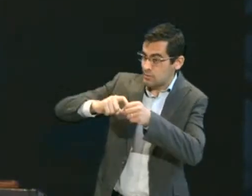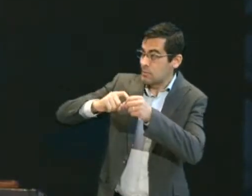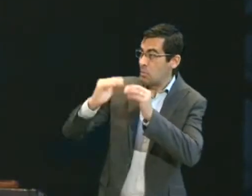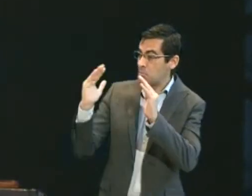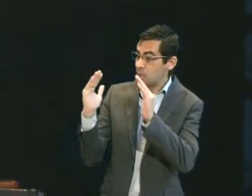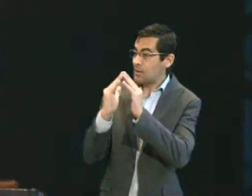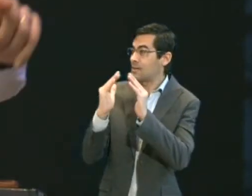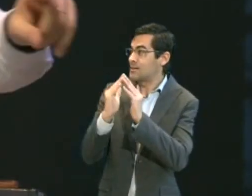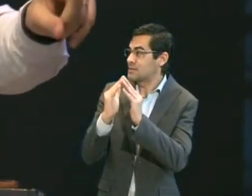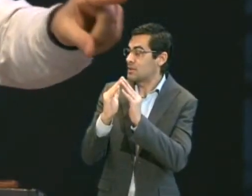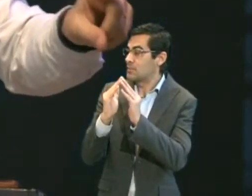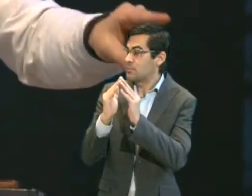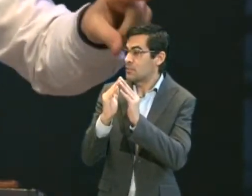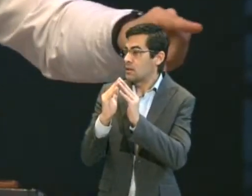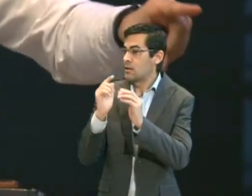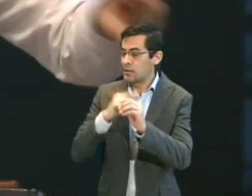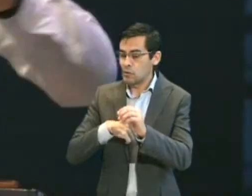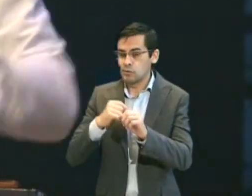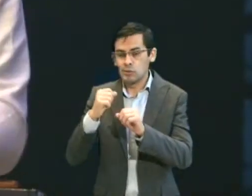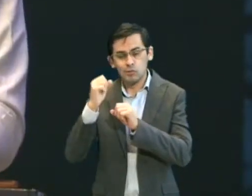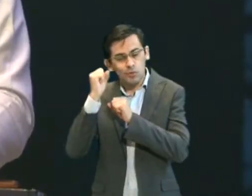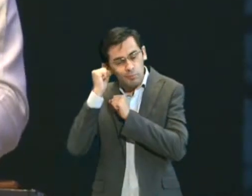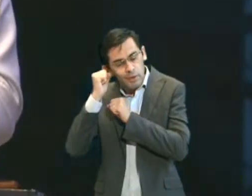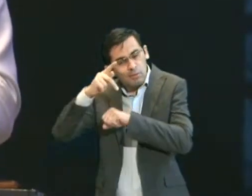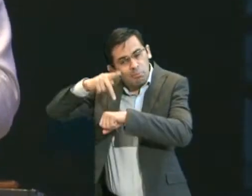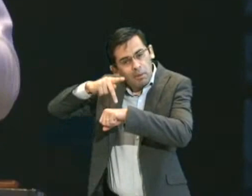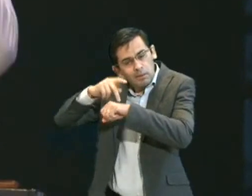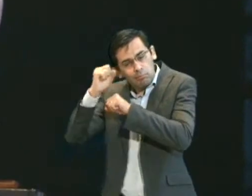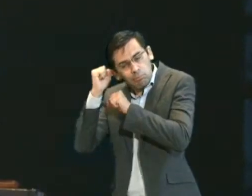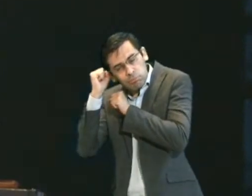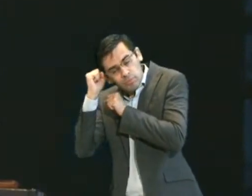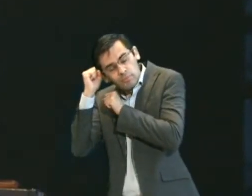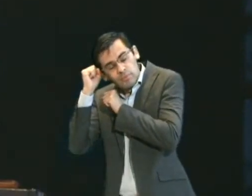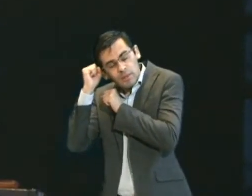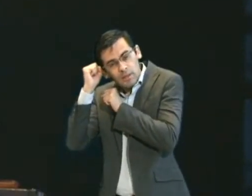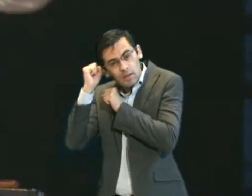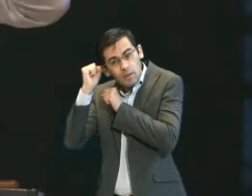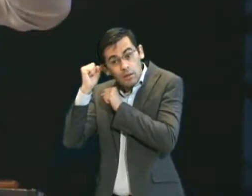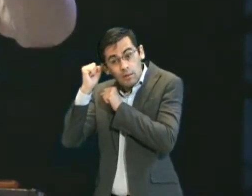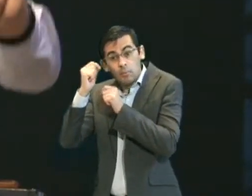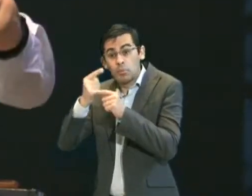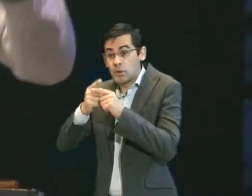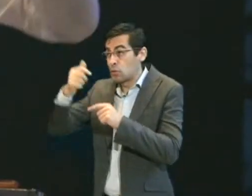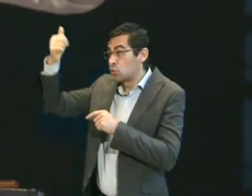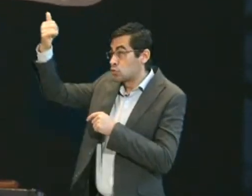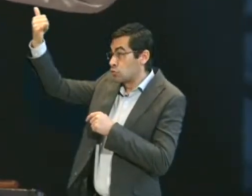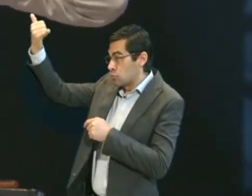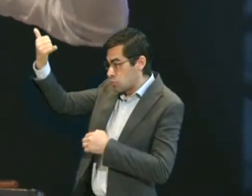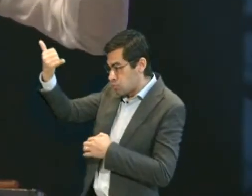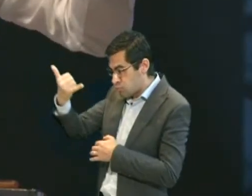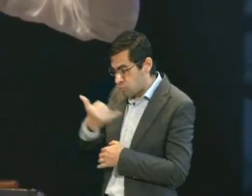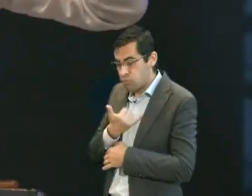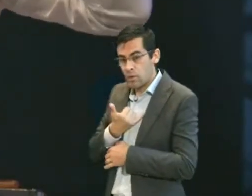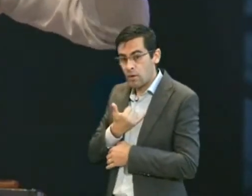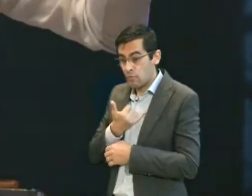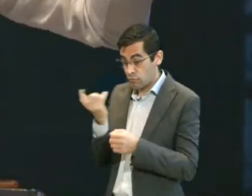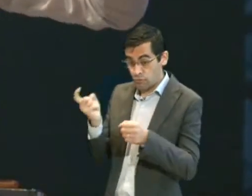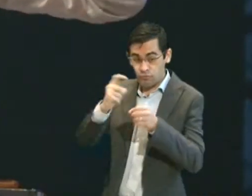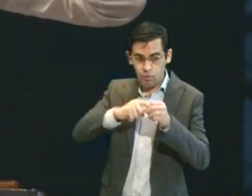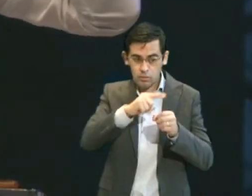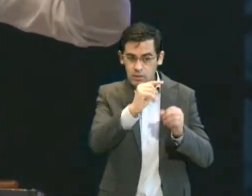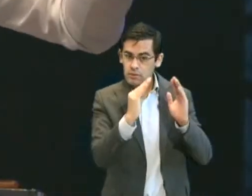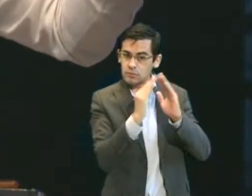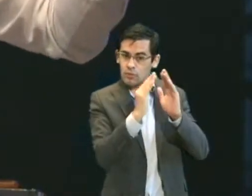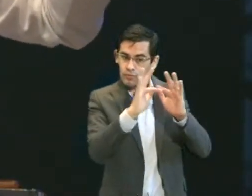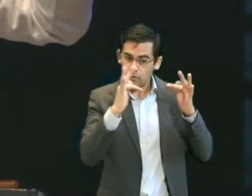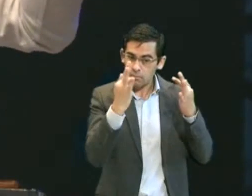casa. Quando eu estava dormindo lá no travesseiro de pedra, o Senhor me disse, torna a tua terra e a